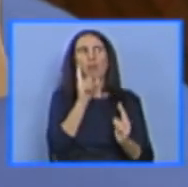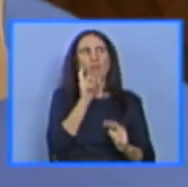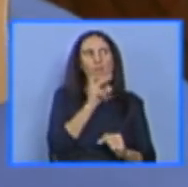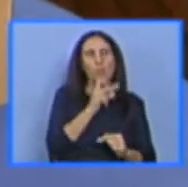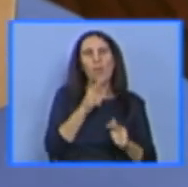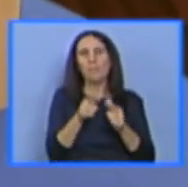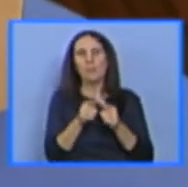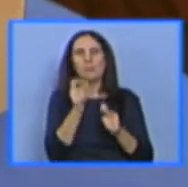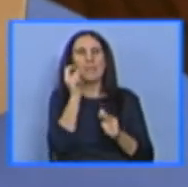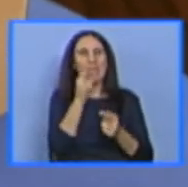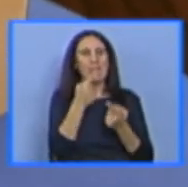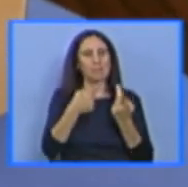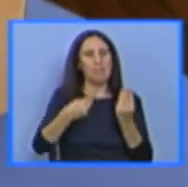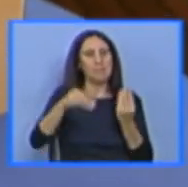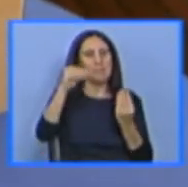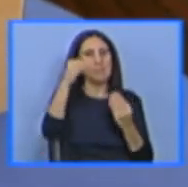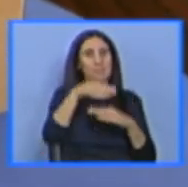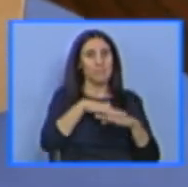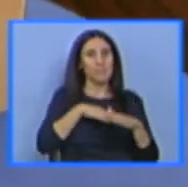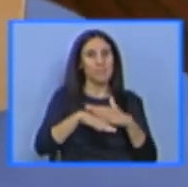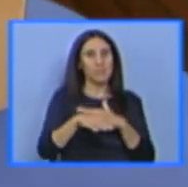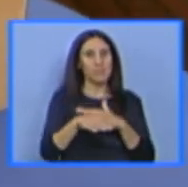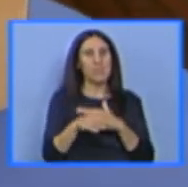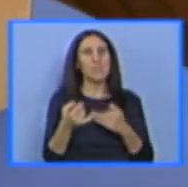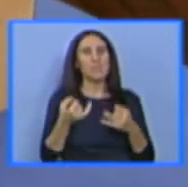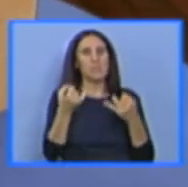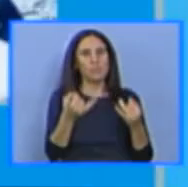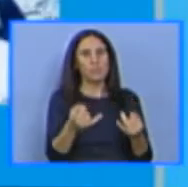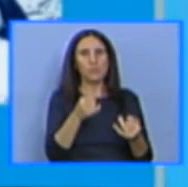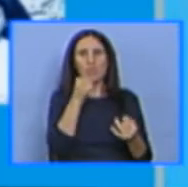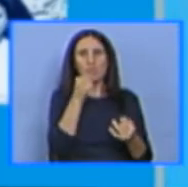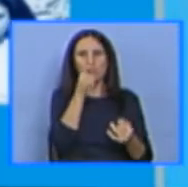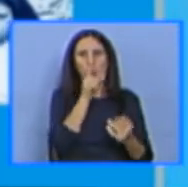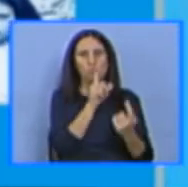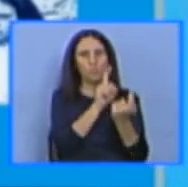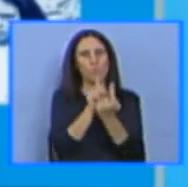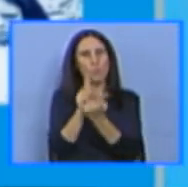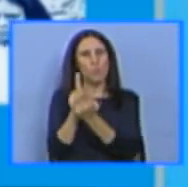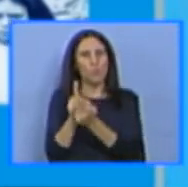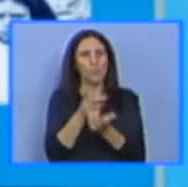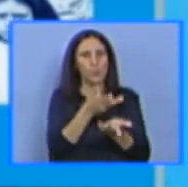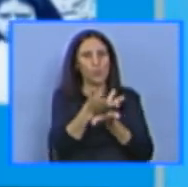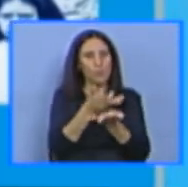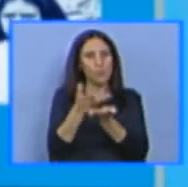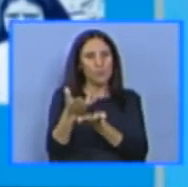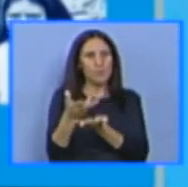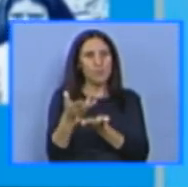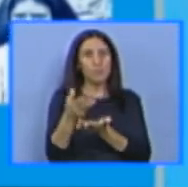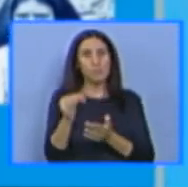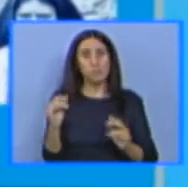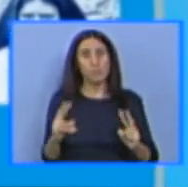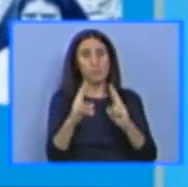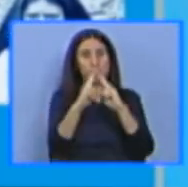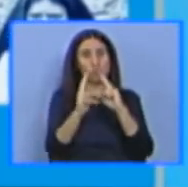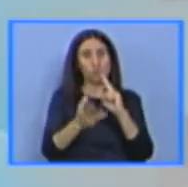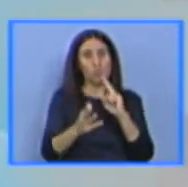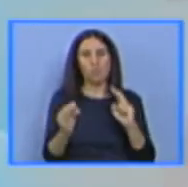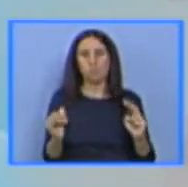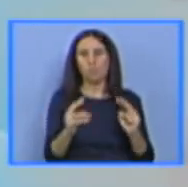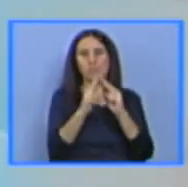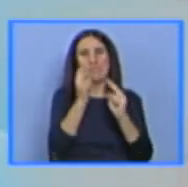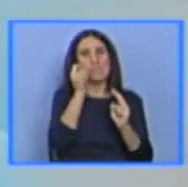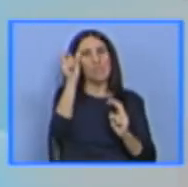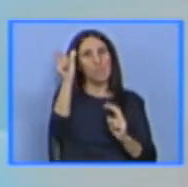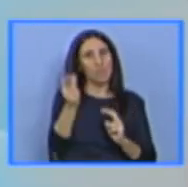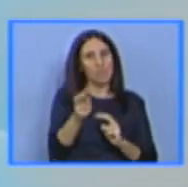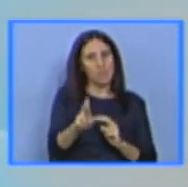prima, quem era isto, quem era aquilo, que fez aquilo outro, e depois encontrávamos pessoas que na conversa tinham passado por Paris, e Paris onde ele